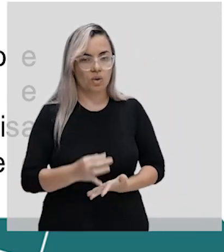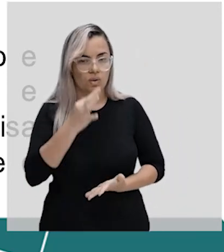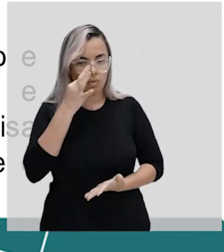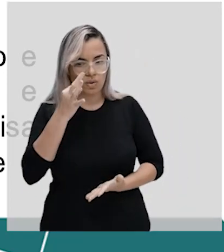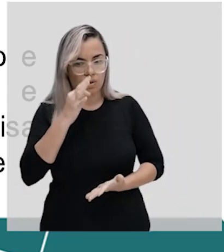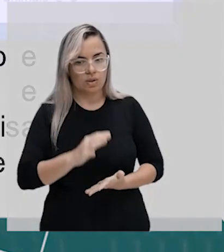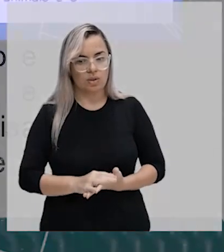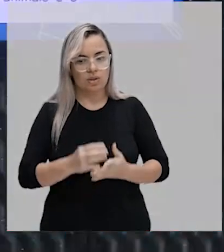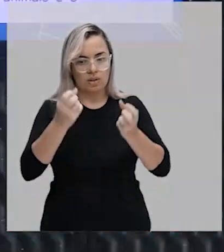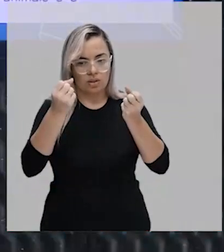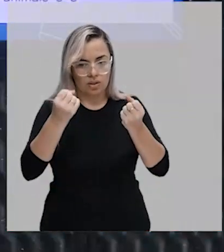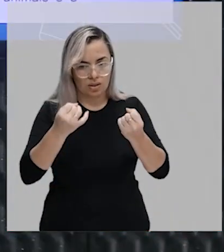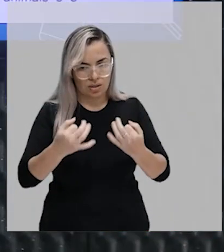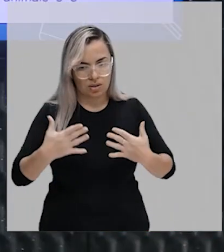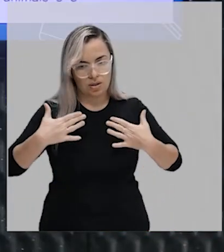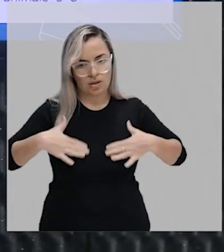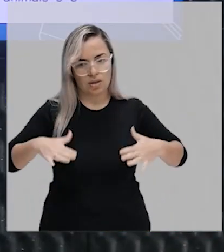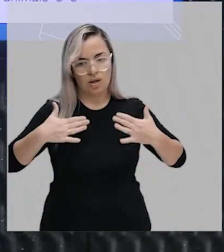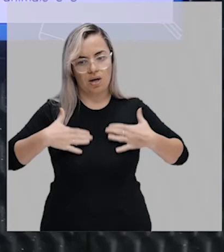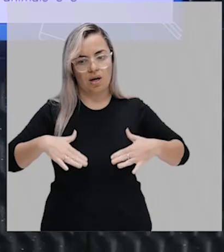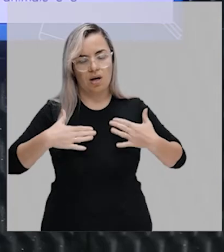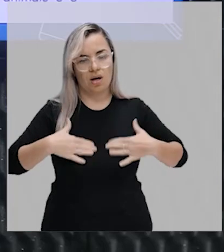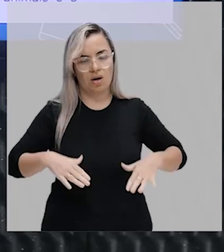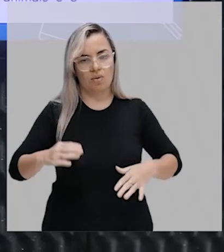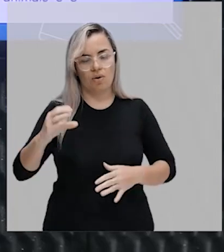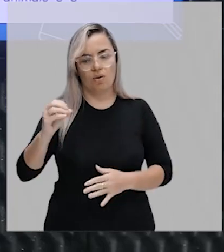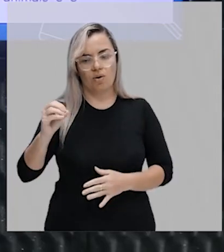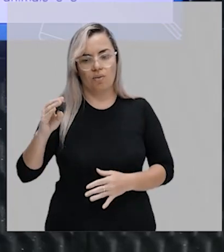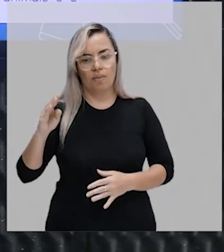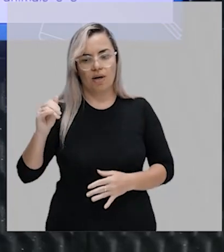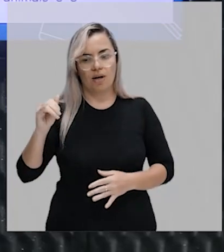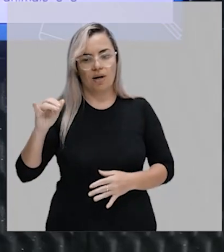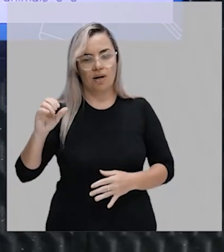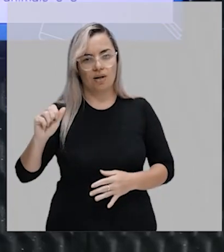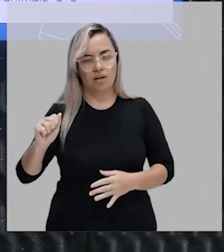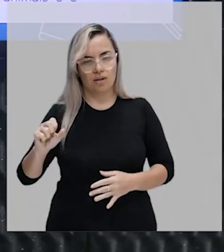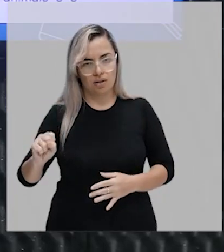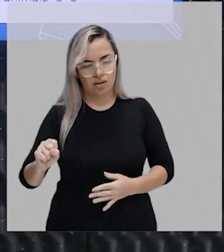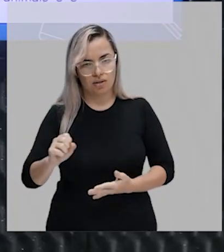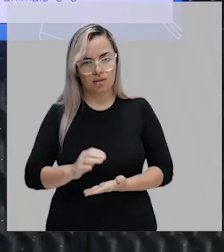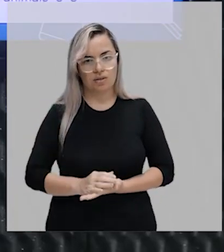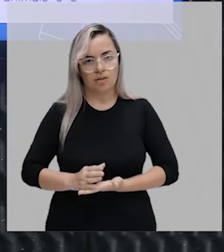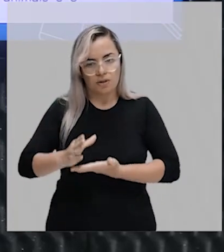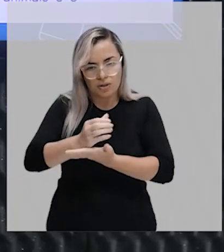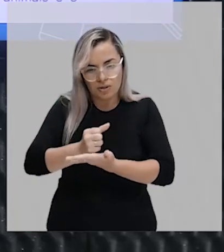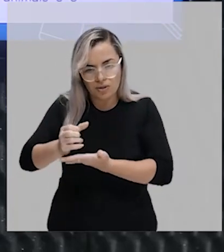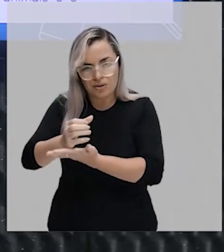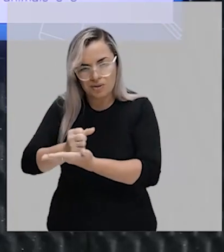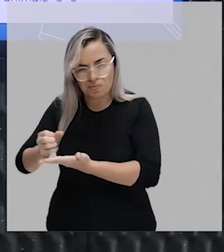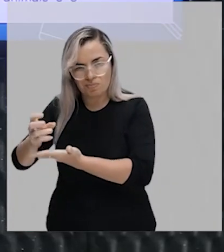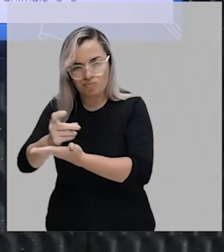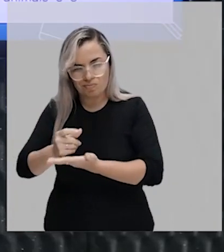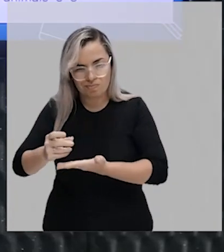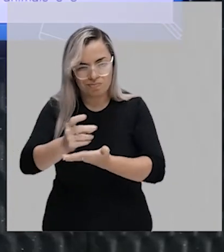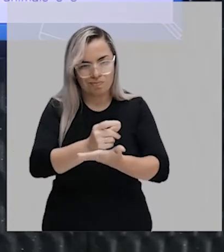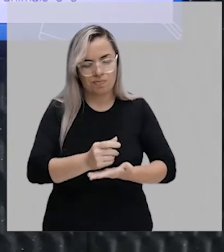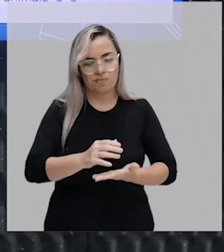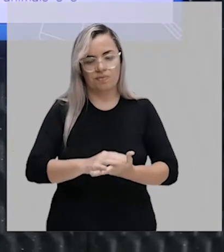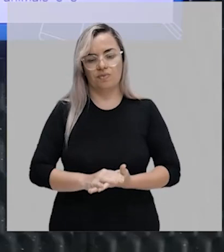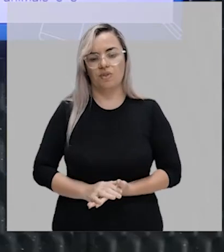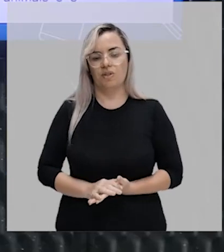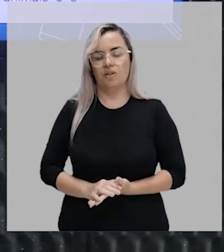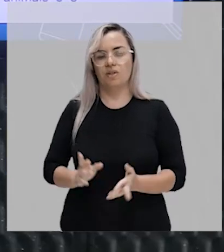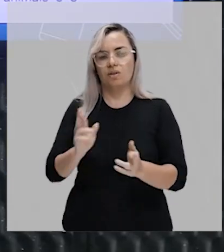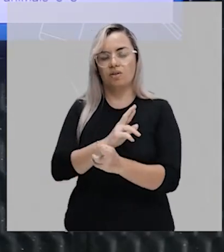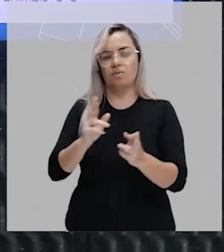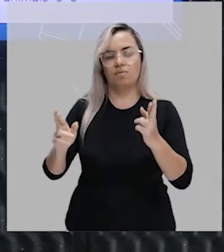contribuintes. Então, ele utiliza uma palavrinha interessante, palavra-chave, né, que é cobaia. Beleza. Estabelecendo uma